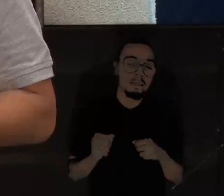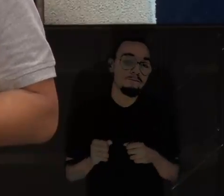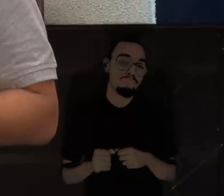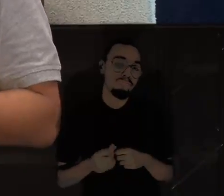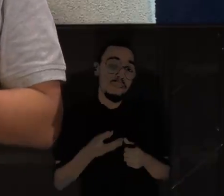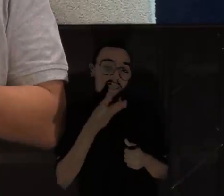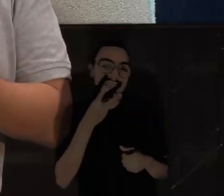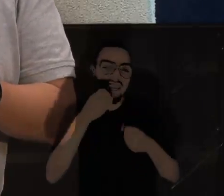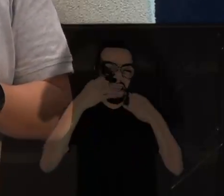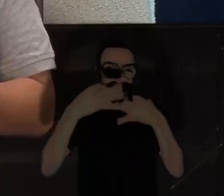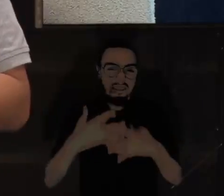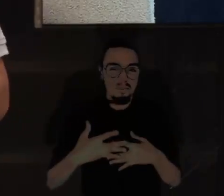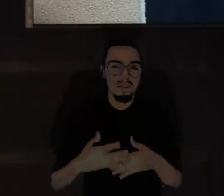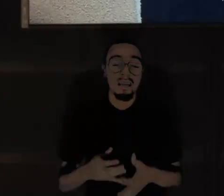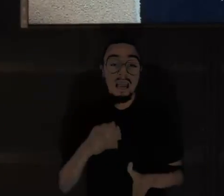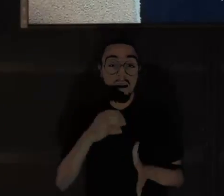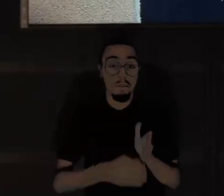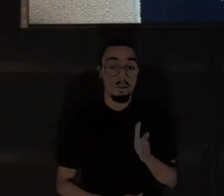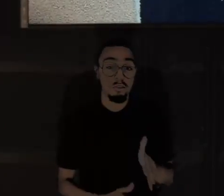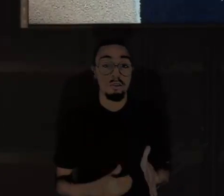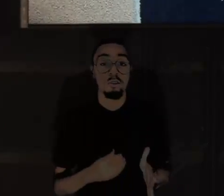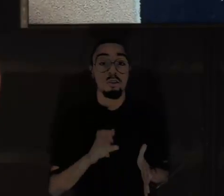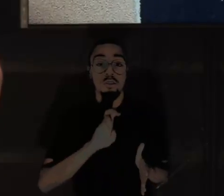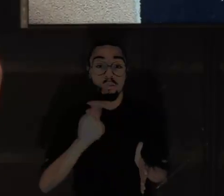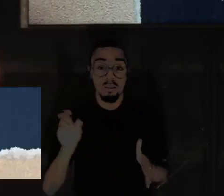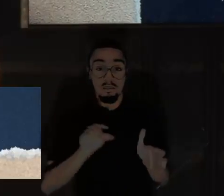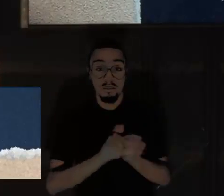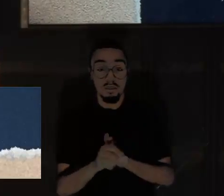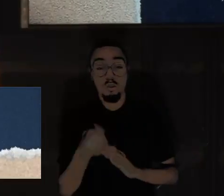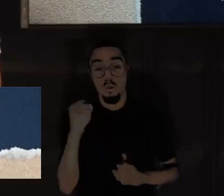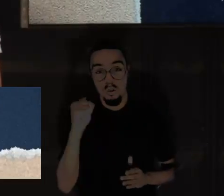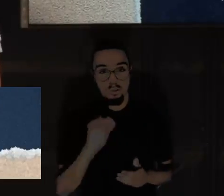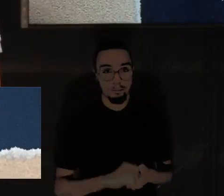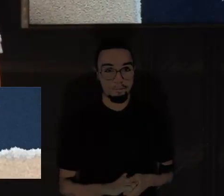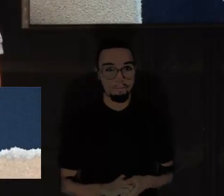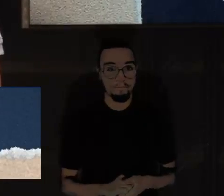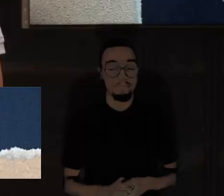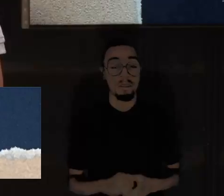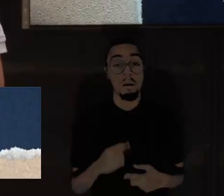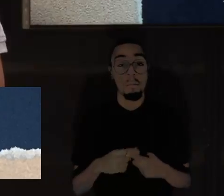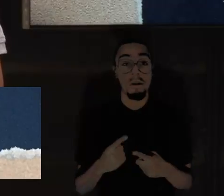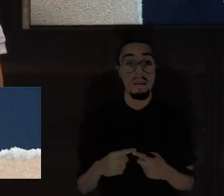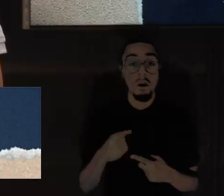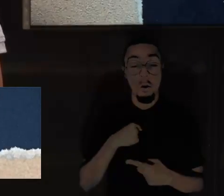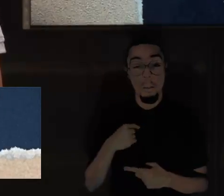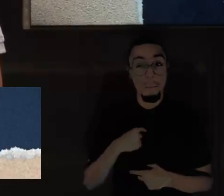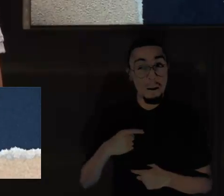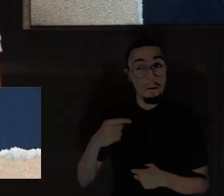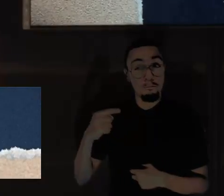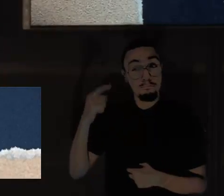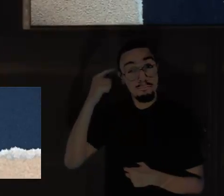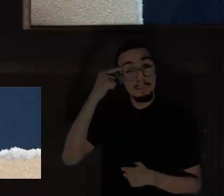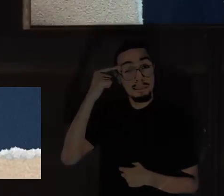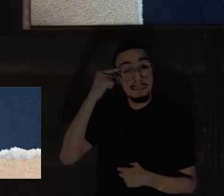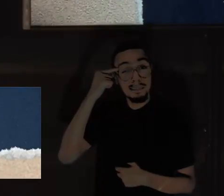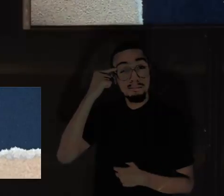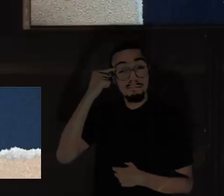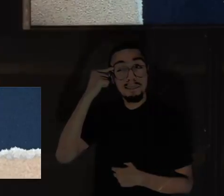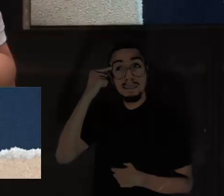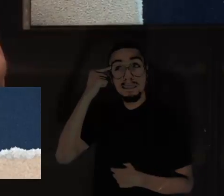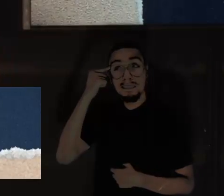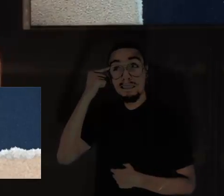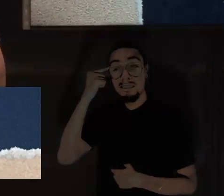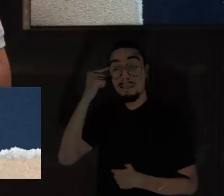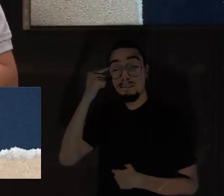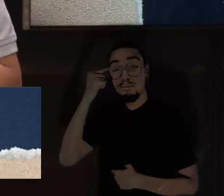capítulo 55, versículo 8, o profeta Isaías diz: pois os meus pensamentos não são os